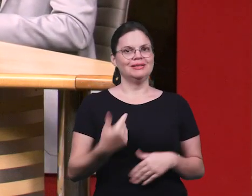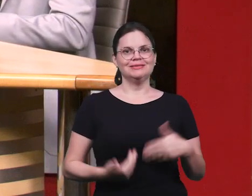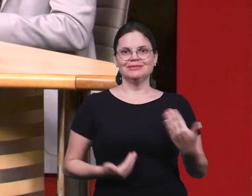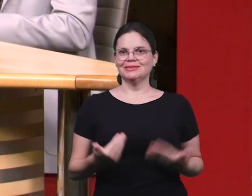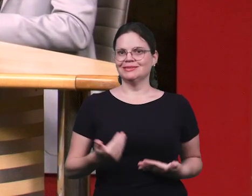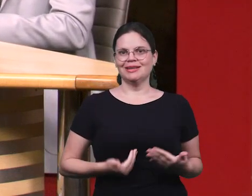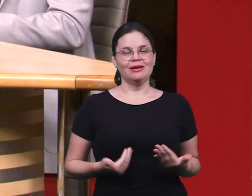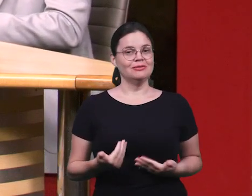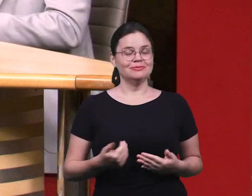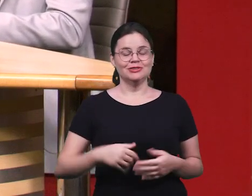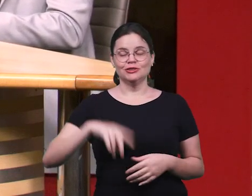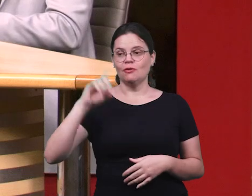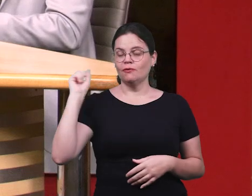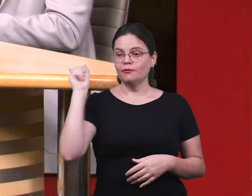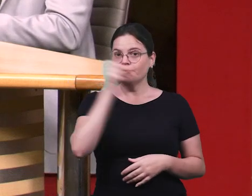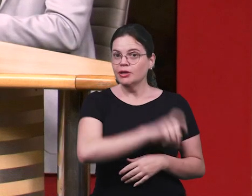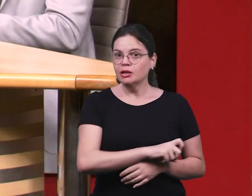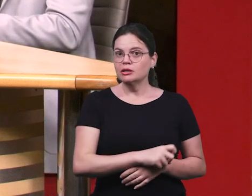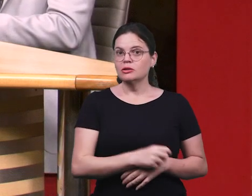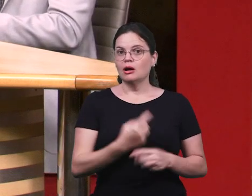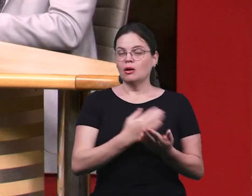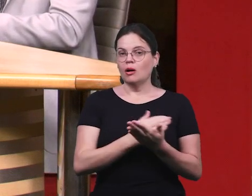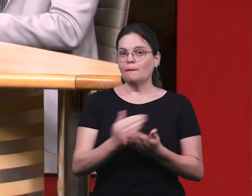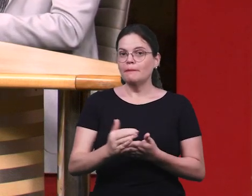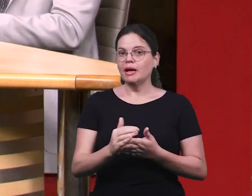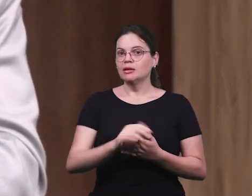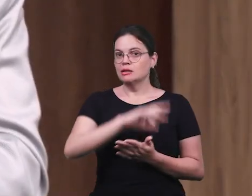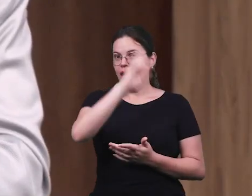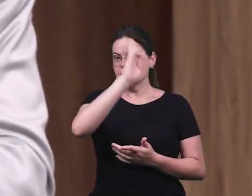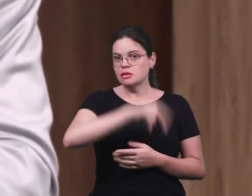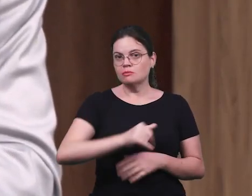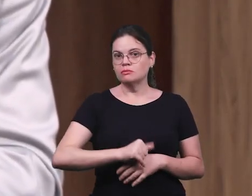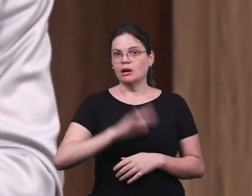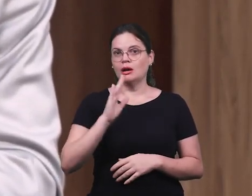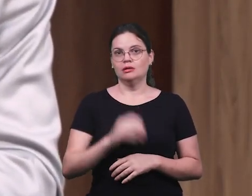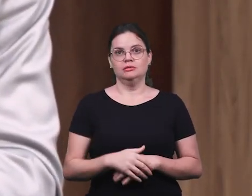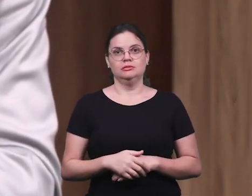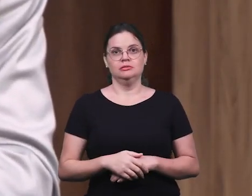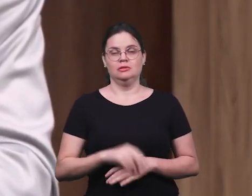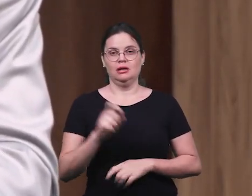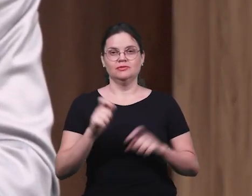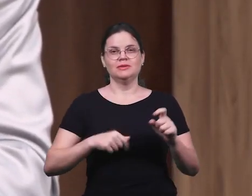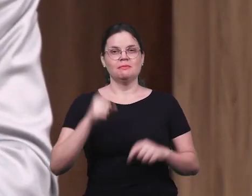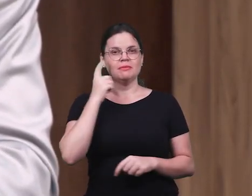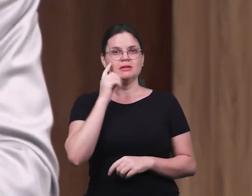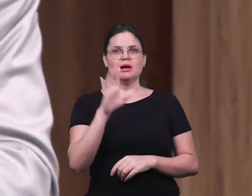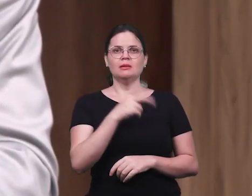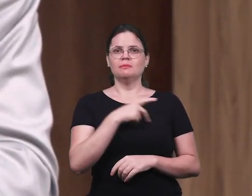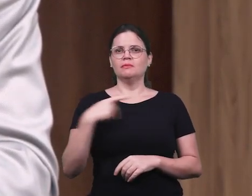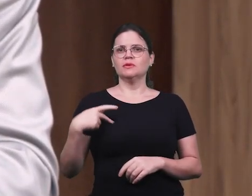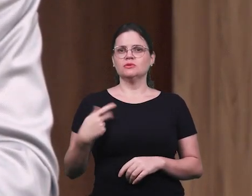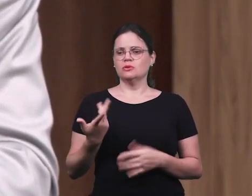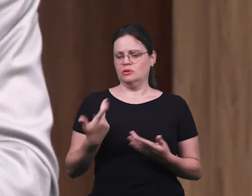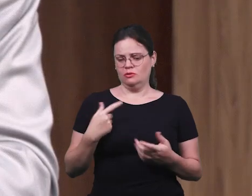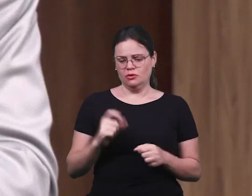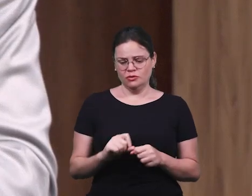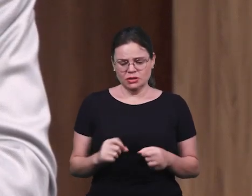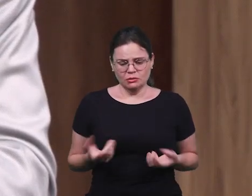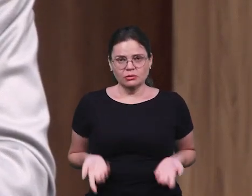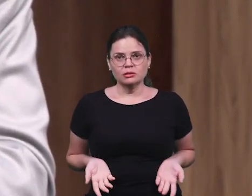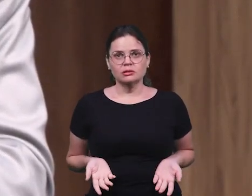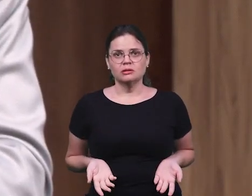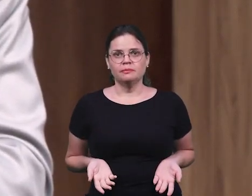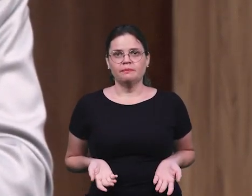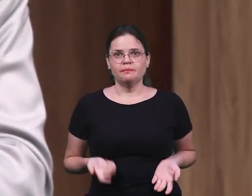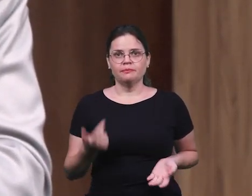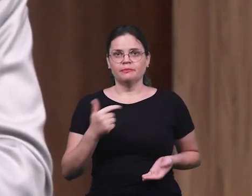Sim. porque, então, aí o irmão que está ouvindo fala assim, mas pastor, o que eu faço? Então, o que eu faço então?